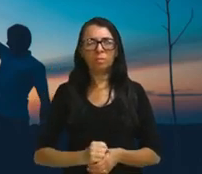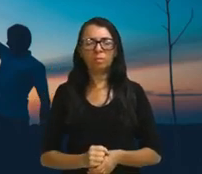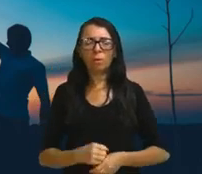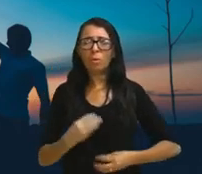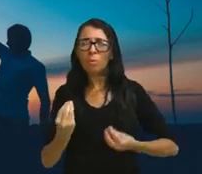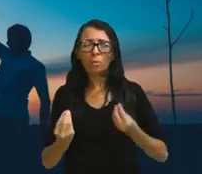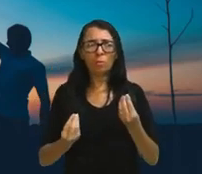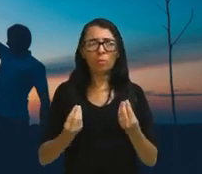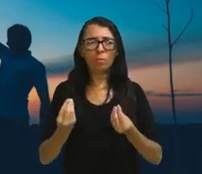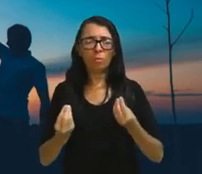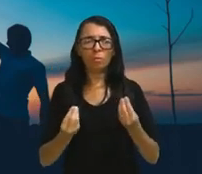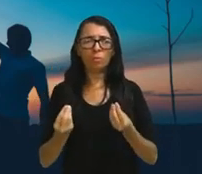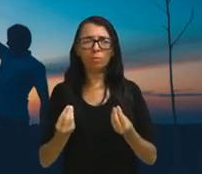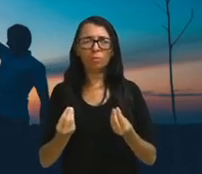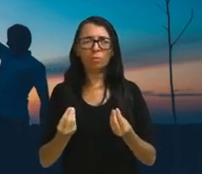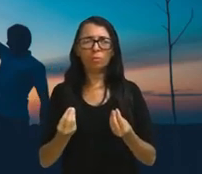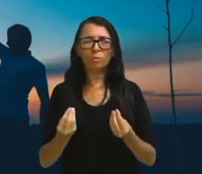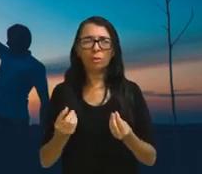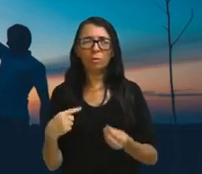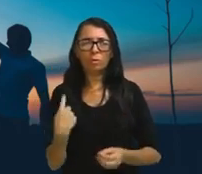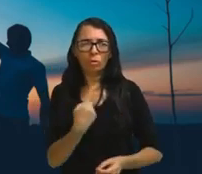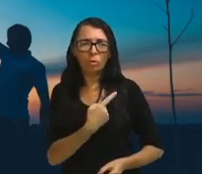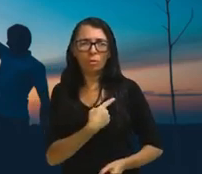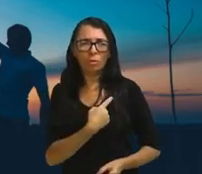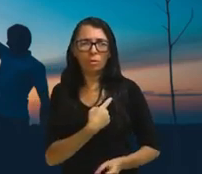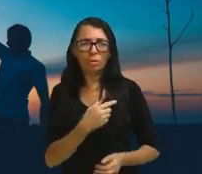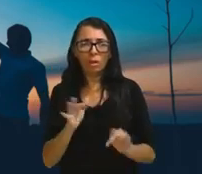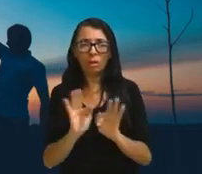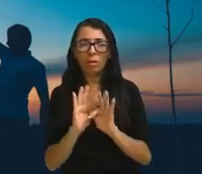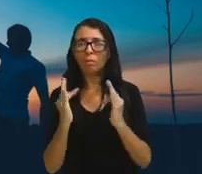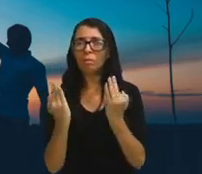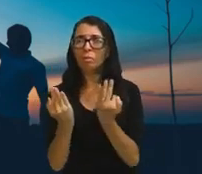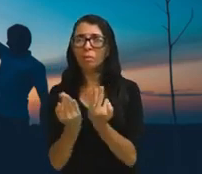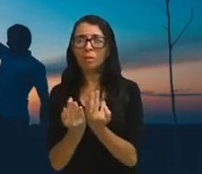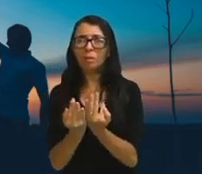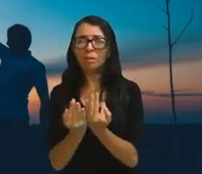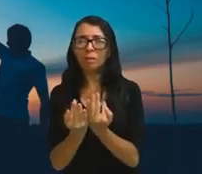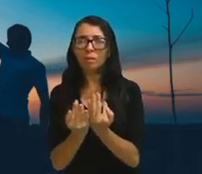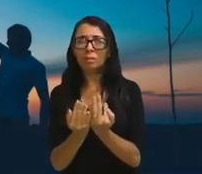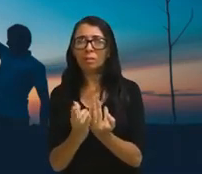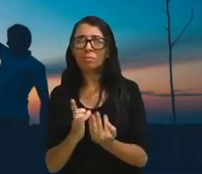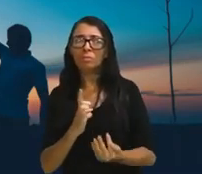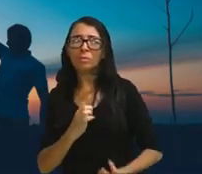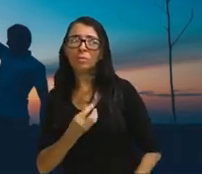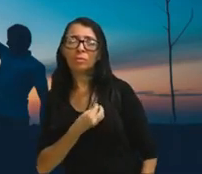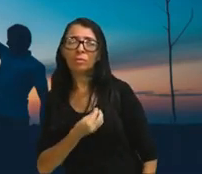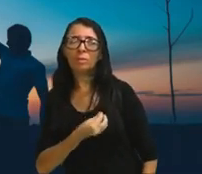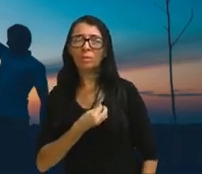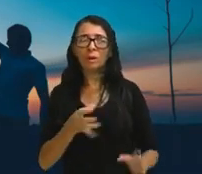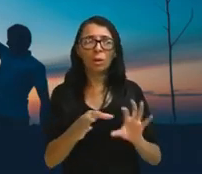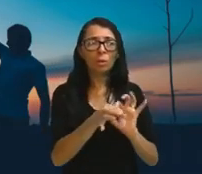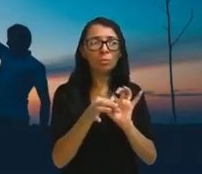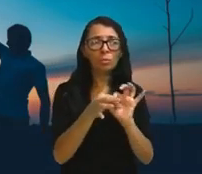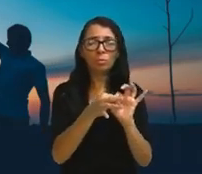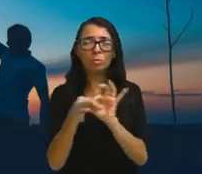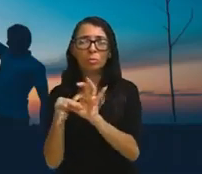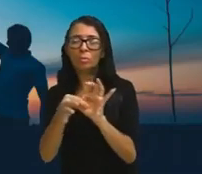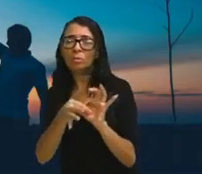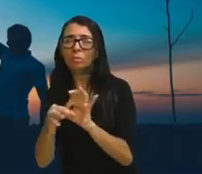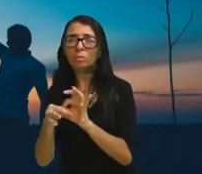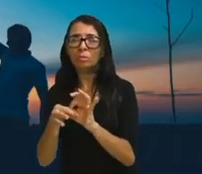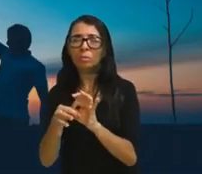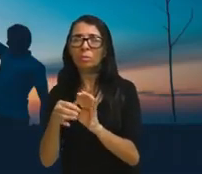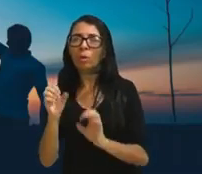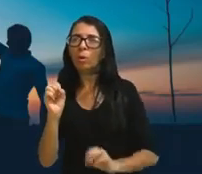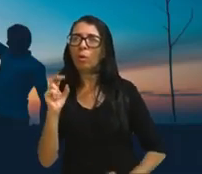estamos vivendo como família, o que você está aplicando na sua vida familiar, como tem sido o